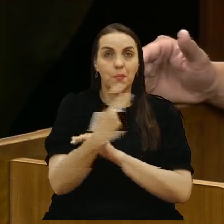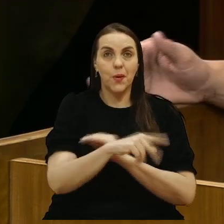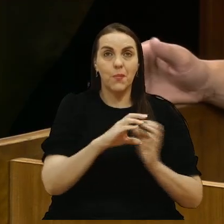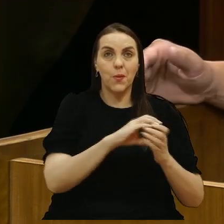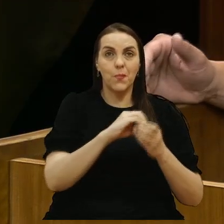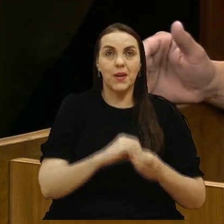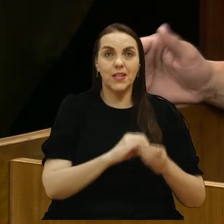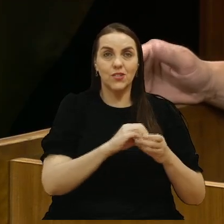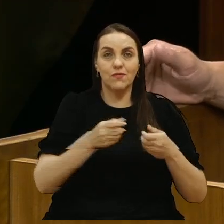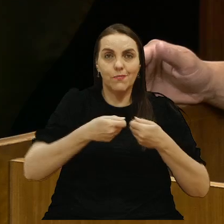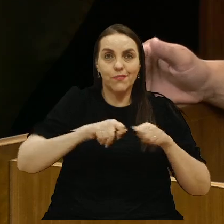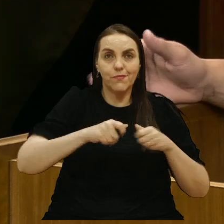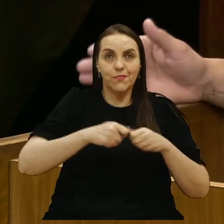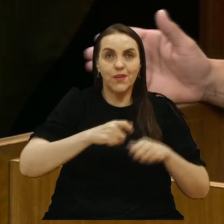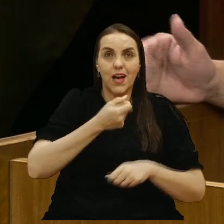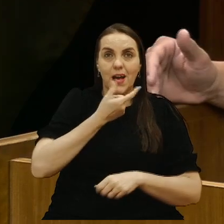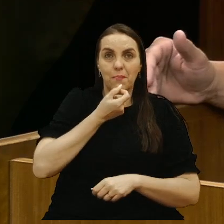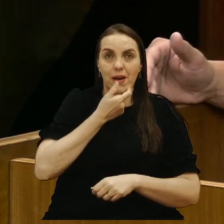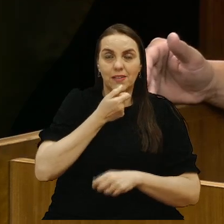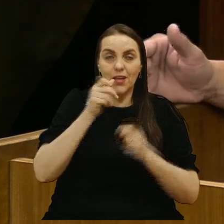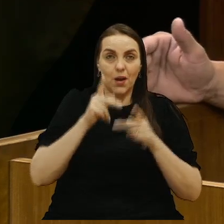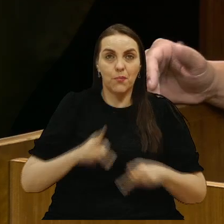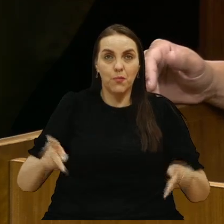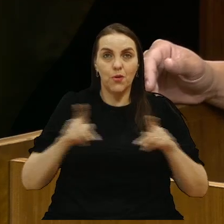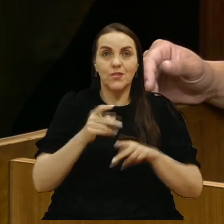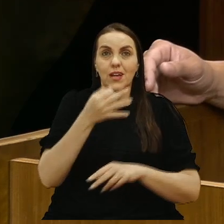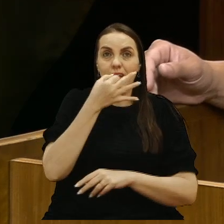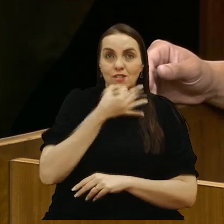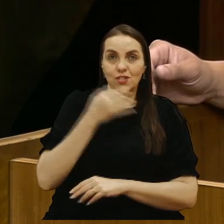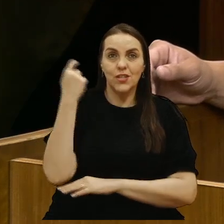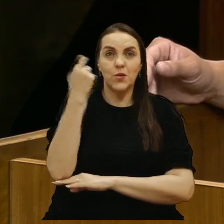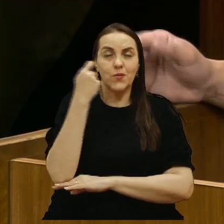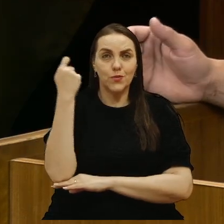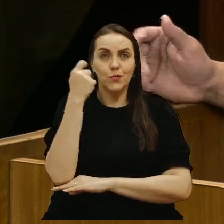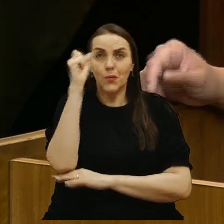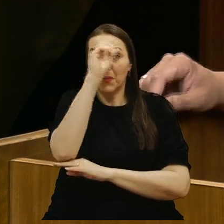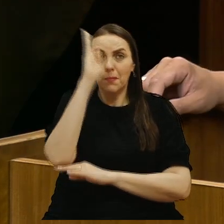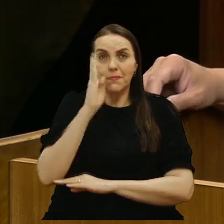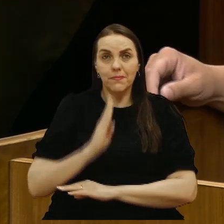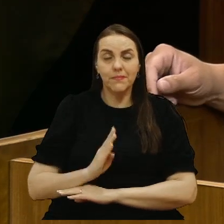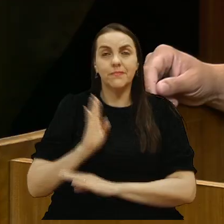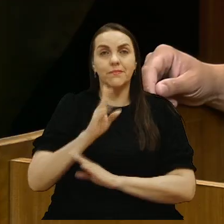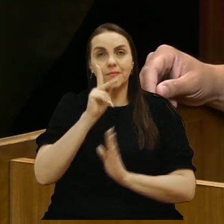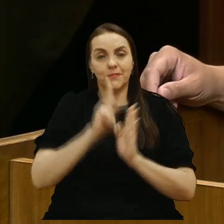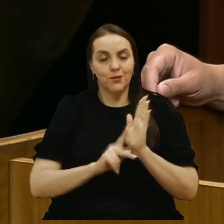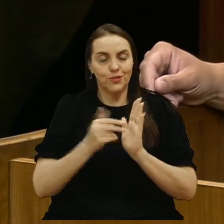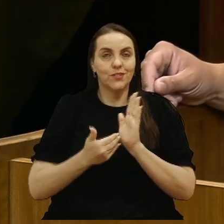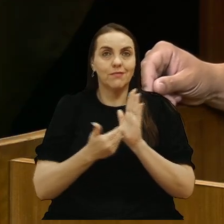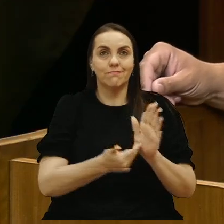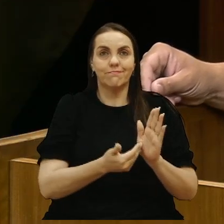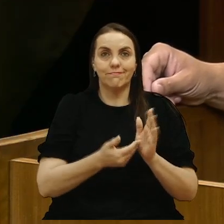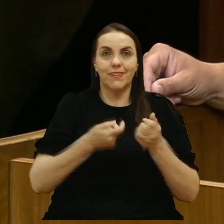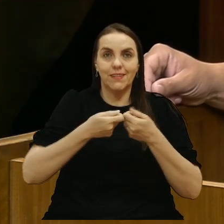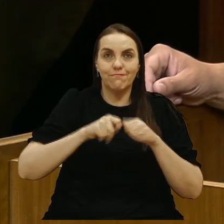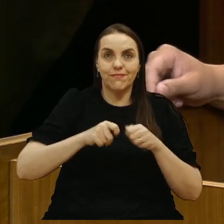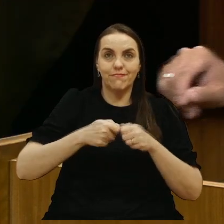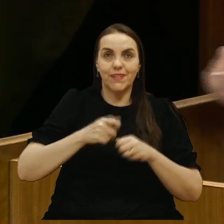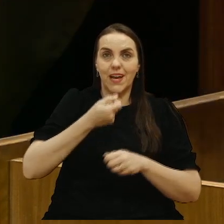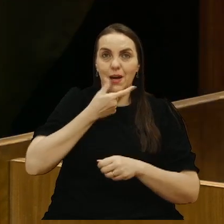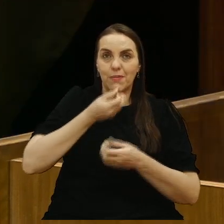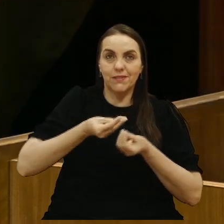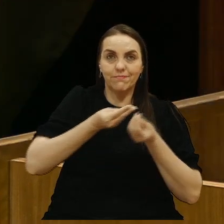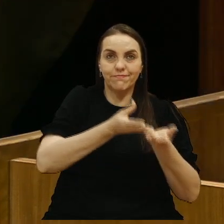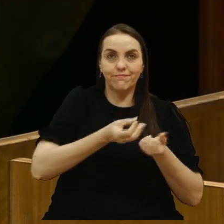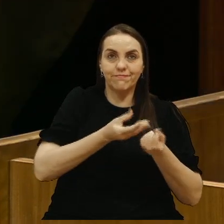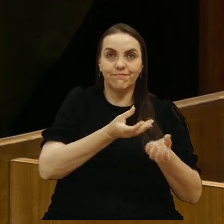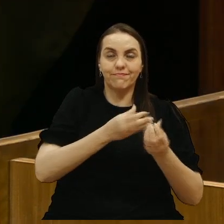população de Caxias, do Rio Grande do Sul e até do Brasil já participou desse projeto, destinando cartela de remédio para a cooperativa. Mas